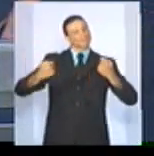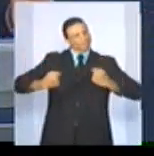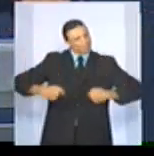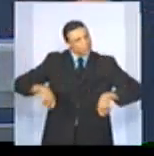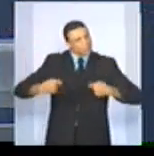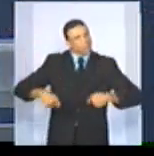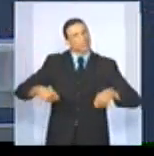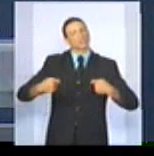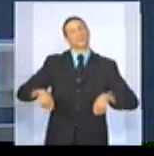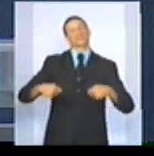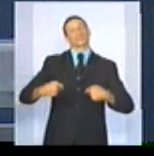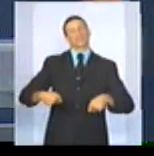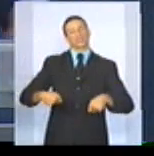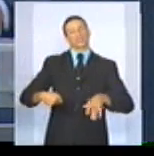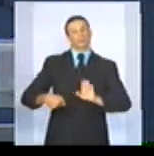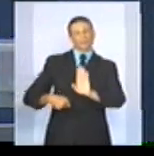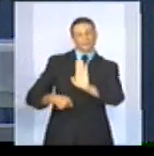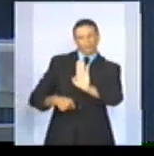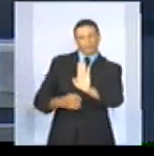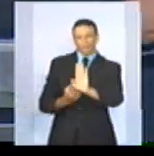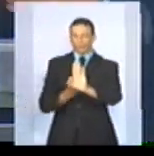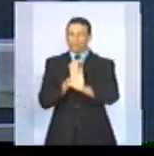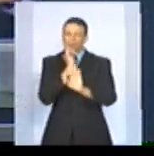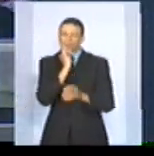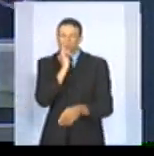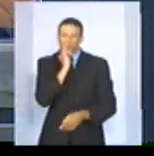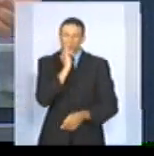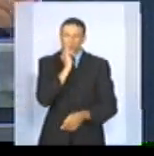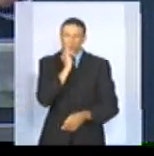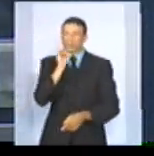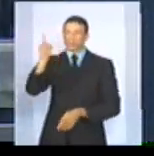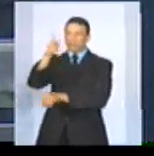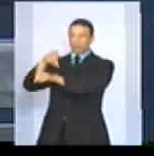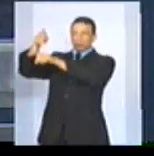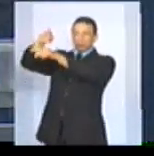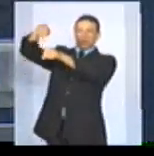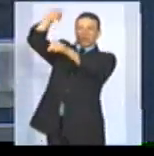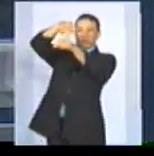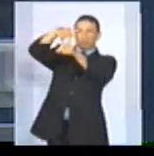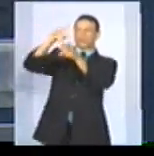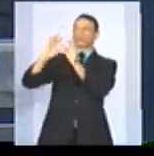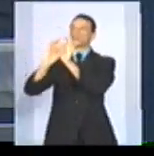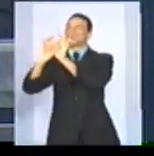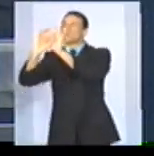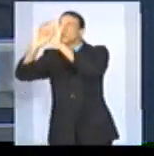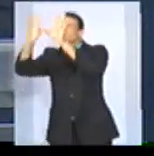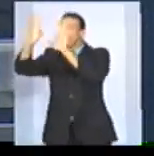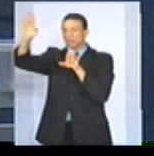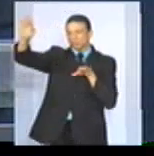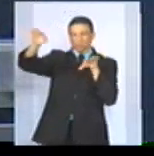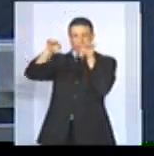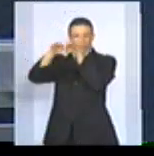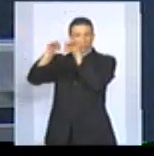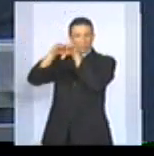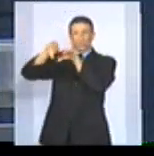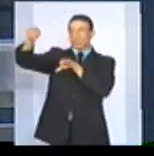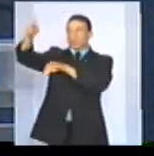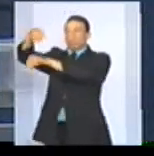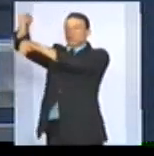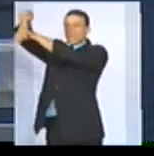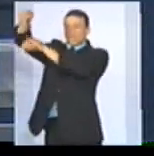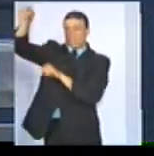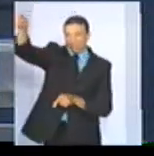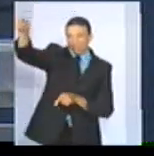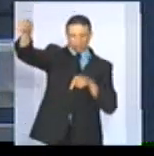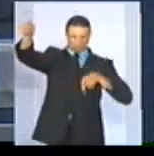dando a liberdade plena exclusiva ao mercado mas dando uma situação de Equilíbrio entre o mercado e o